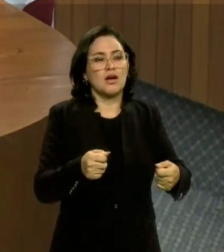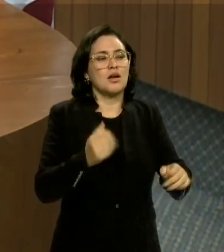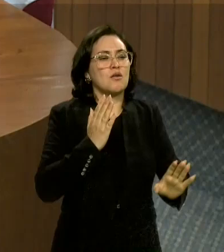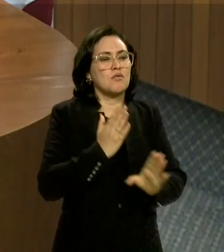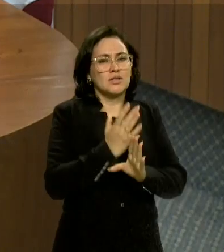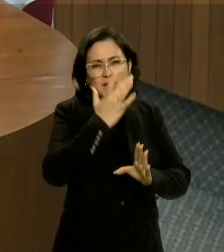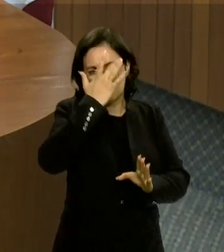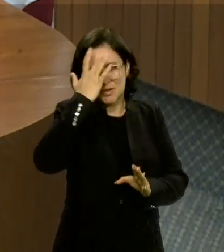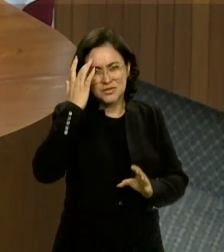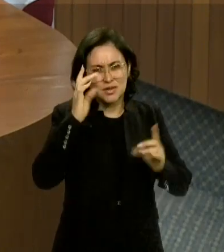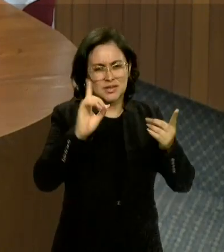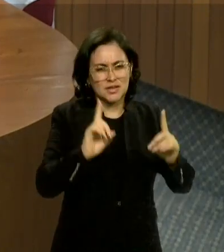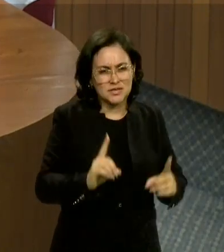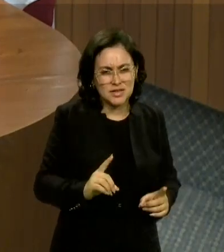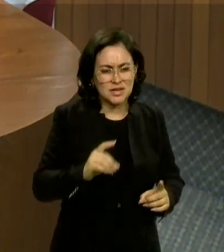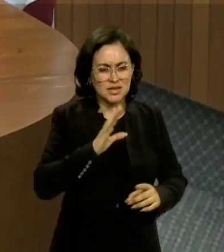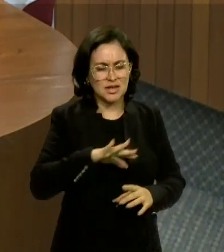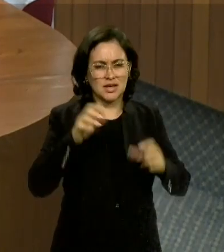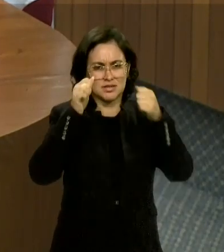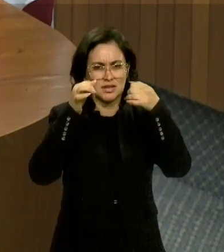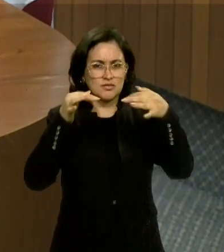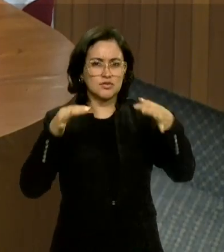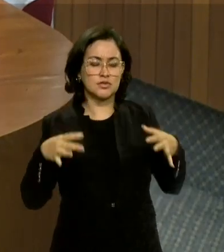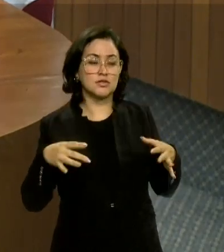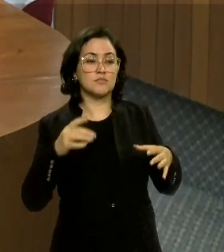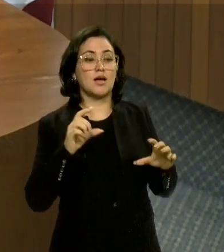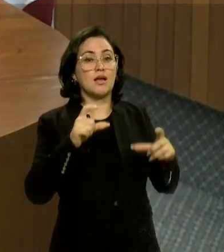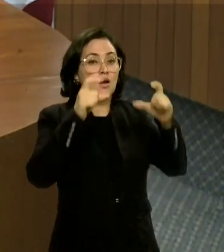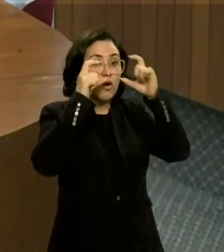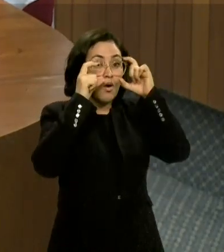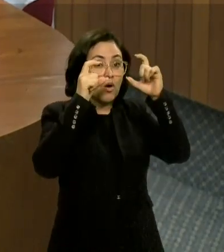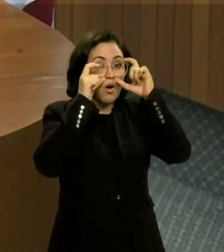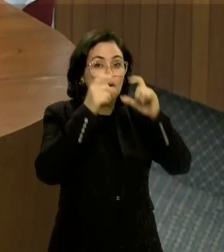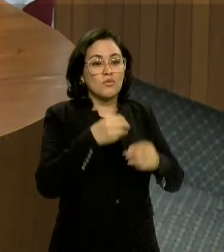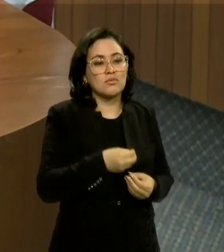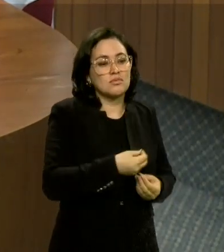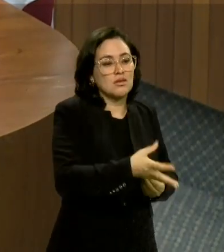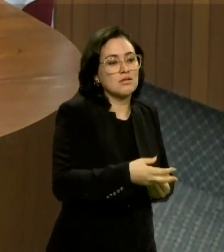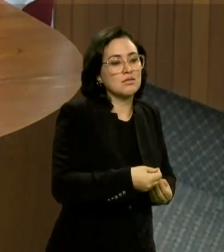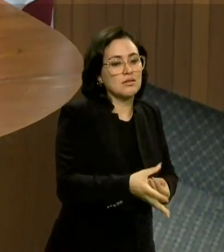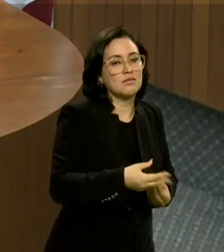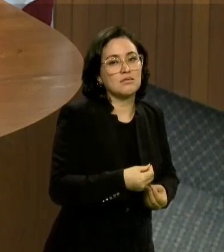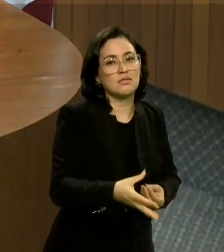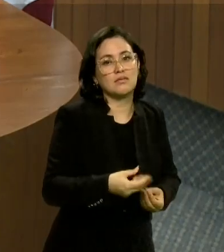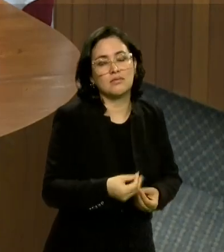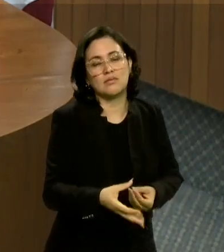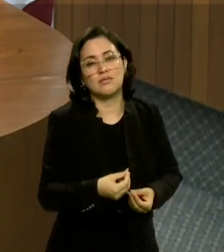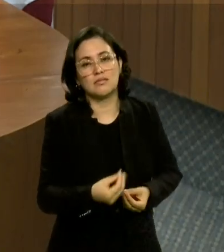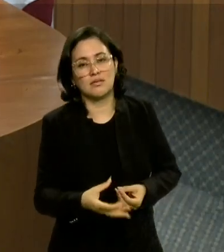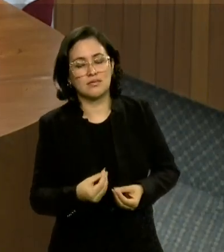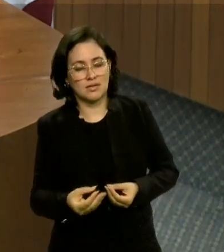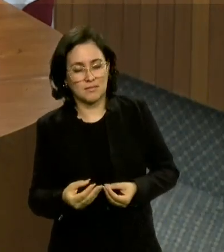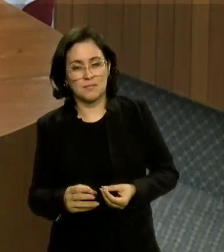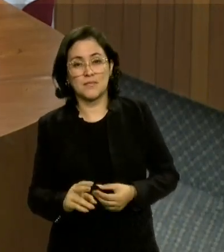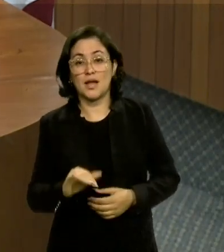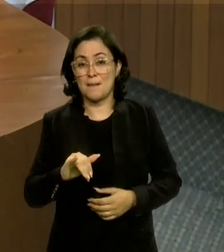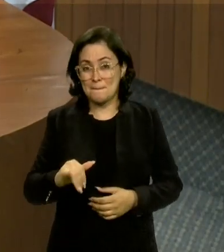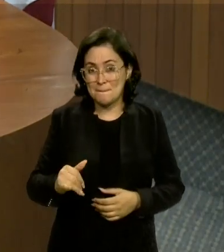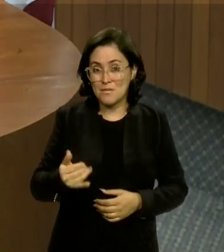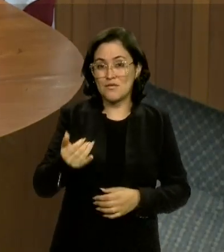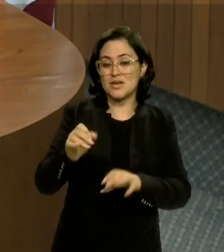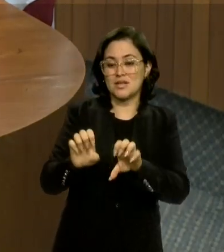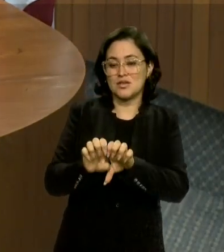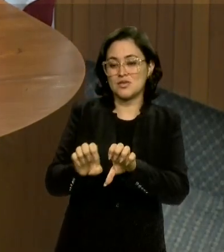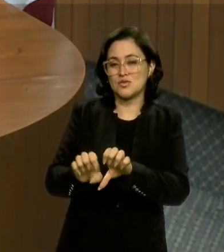com autismo e, claro, absorvendo a estrutura do governo para si. Num período, deputado